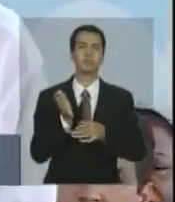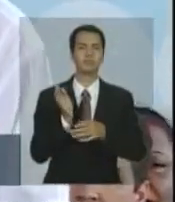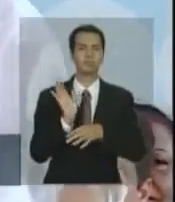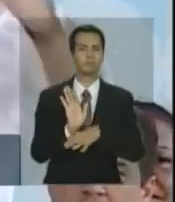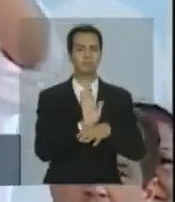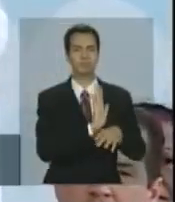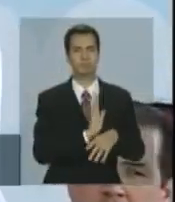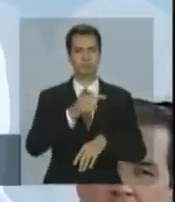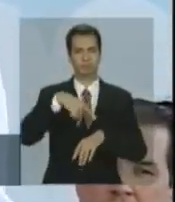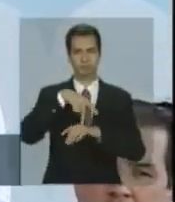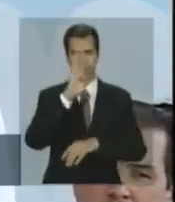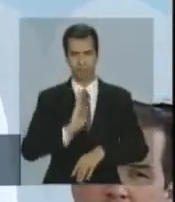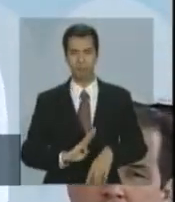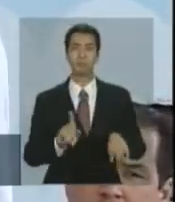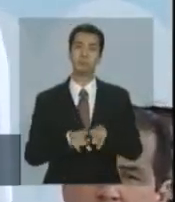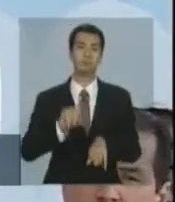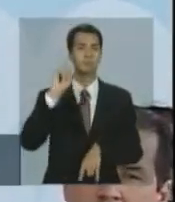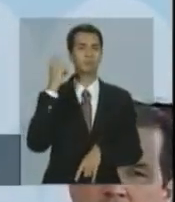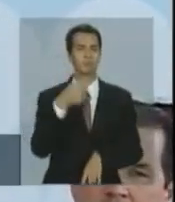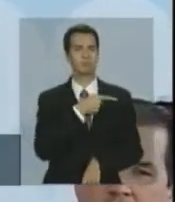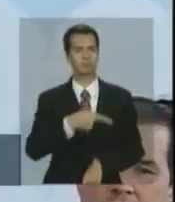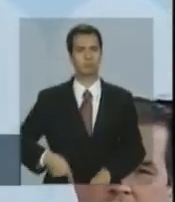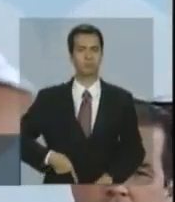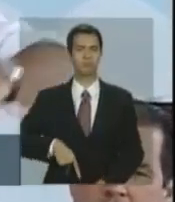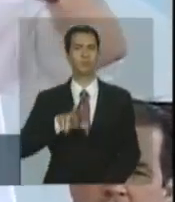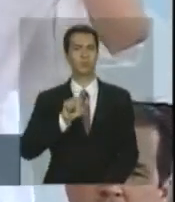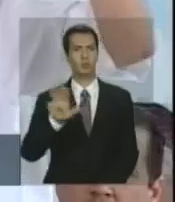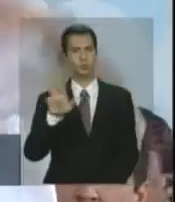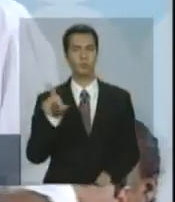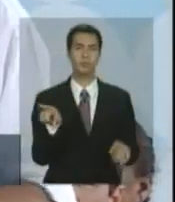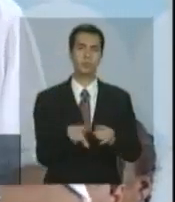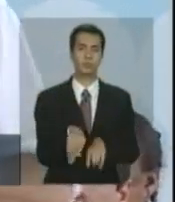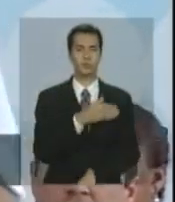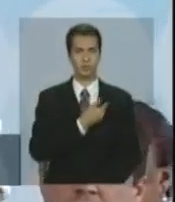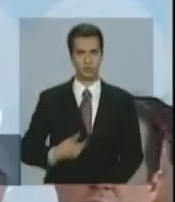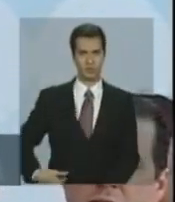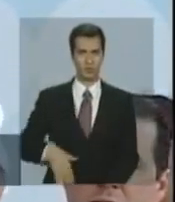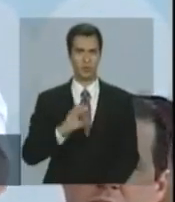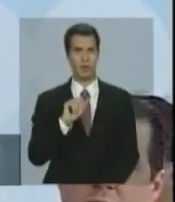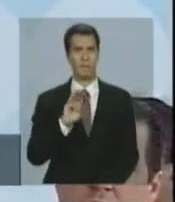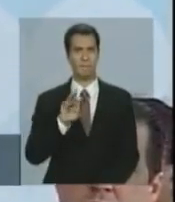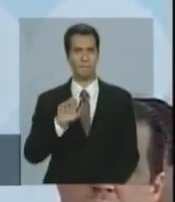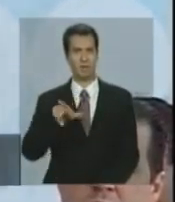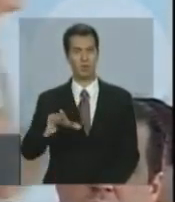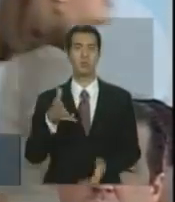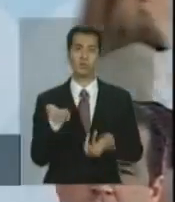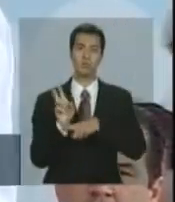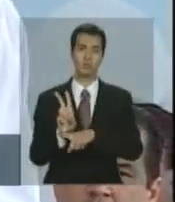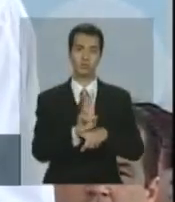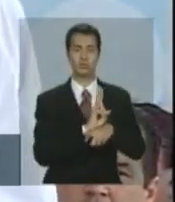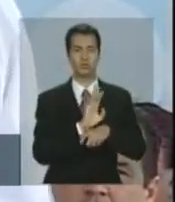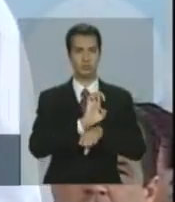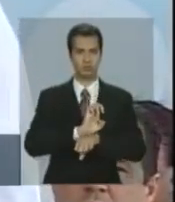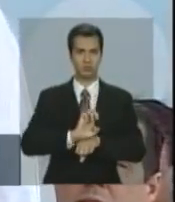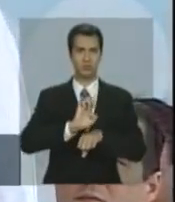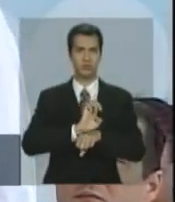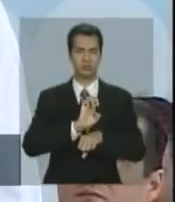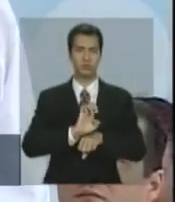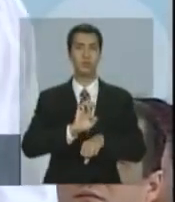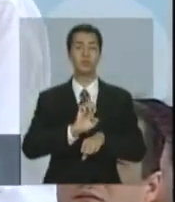presidente Lula queria para o Brasil, o que a presidenta quer para o Brasil, o que o Cabral quer para o Estado, é o que eu quero para a nossa cidade. Mas a gente comemora essa data